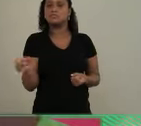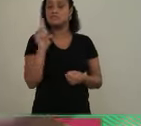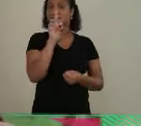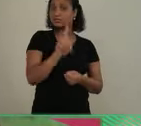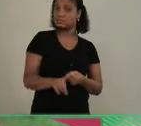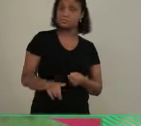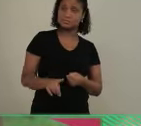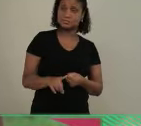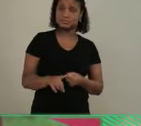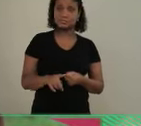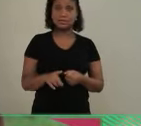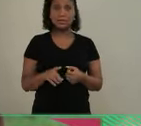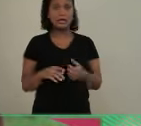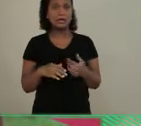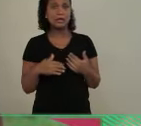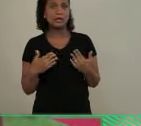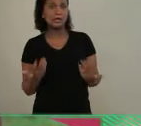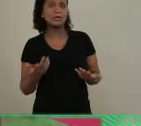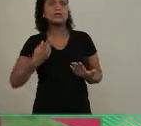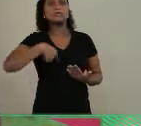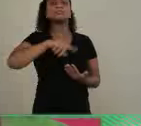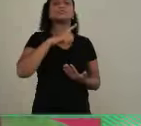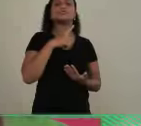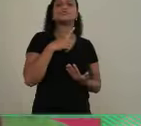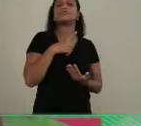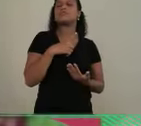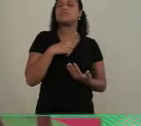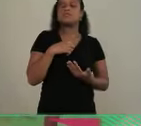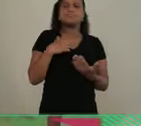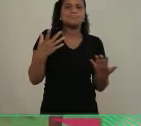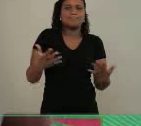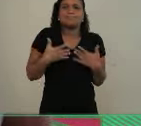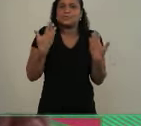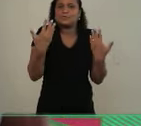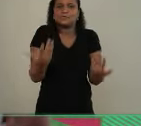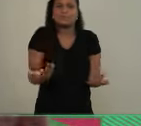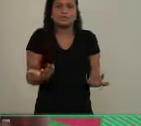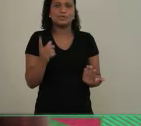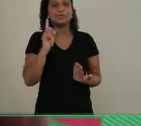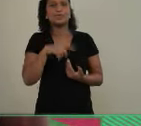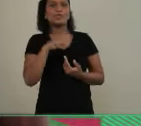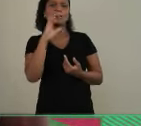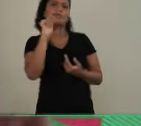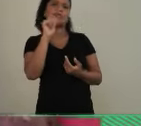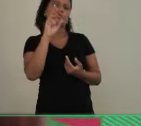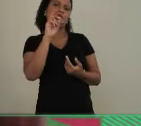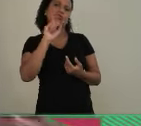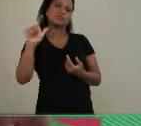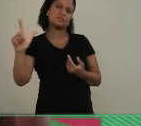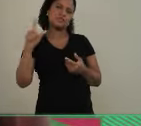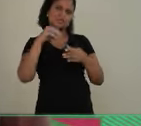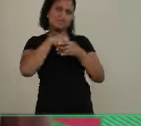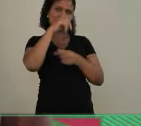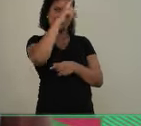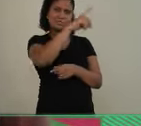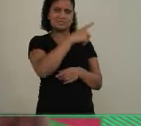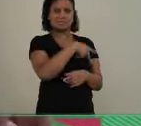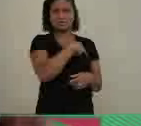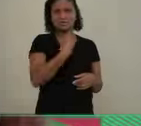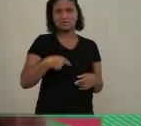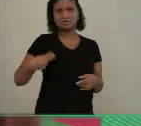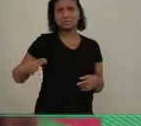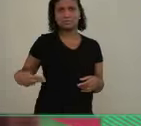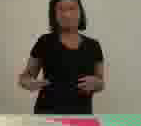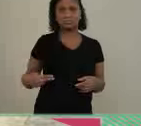as peculiaridades que existem em torno da vida da Ana. Qual é a família do outro lado que vai receber uma pessoa